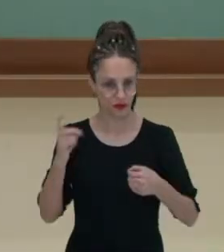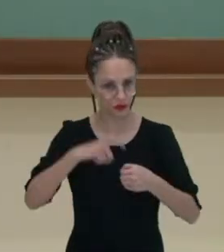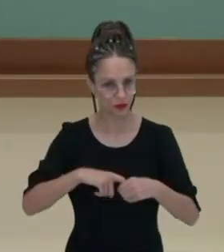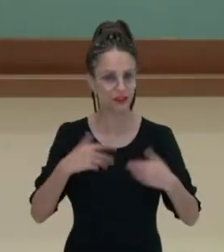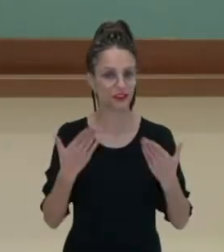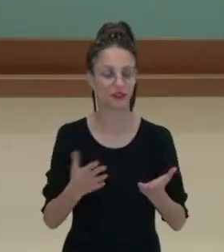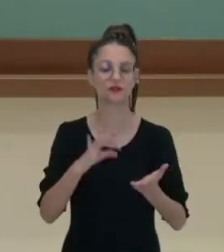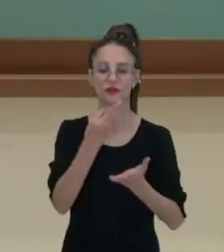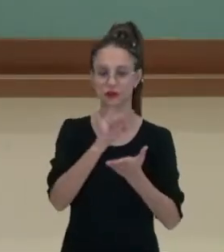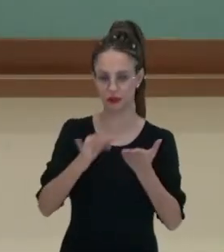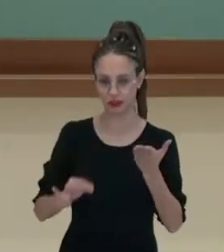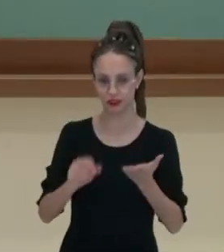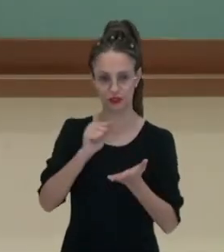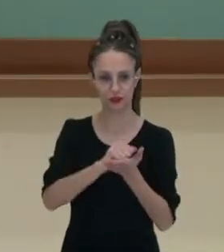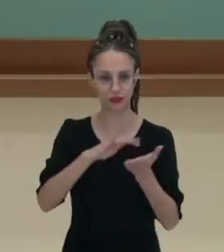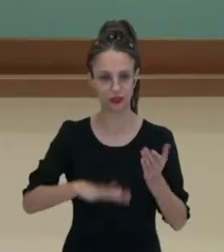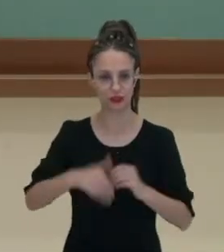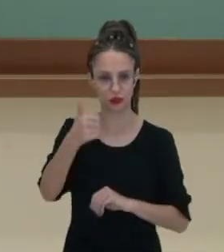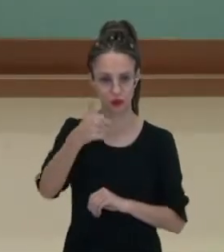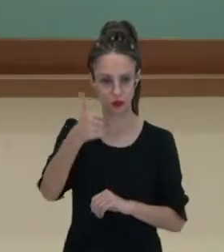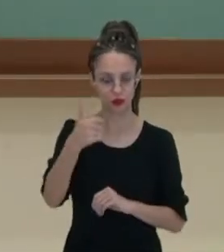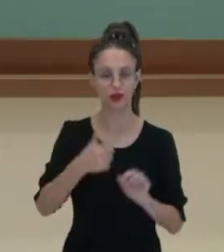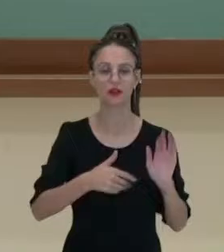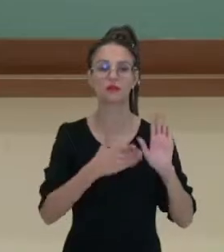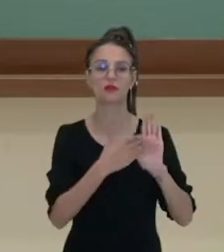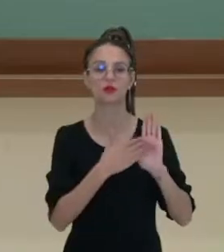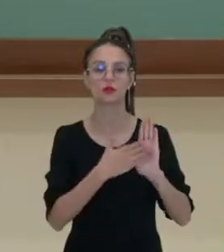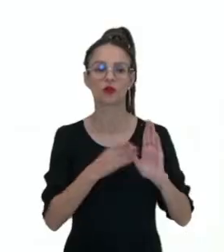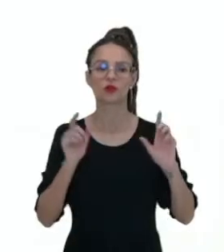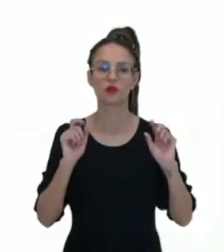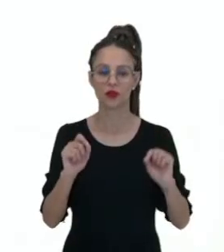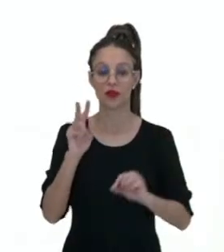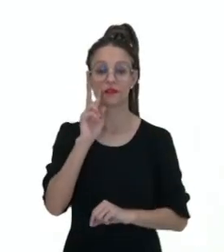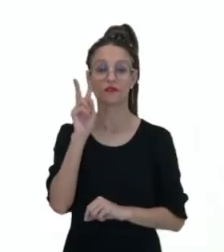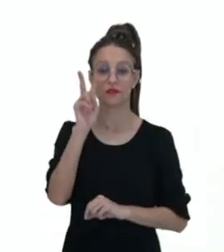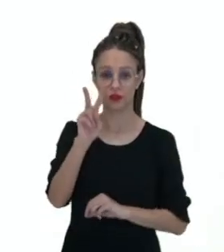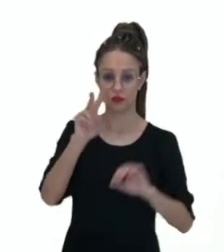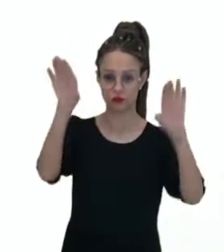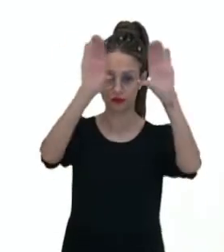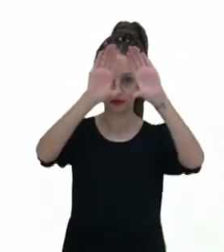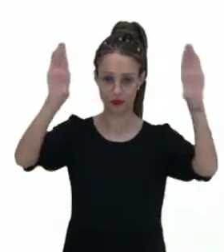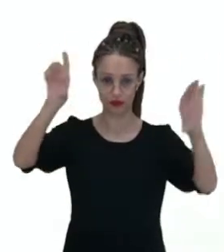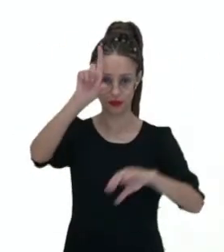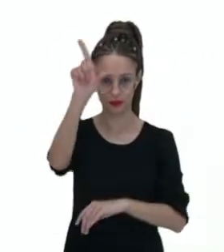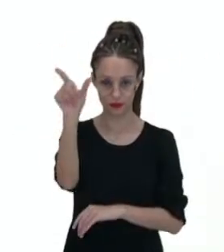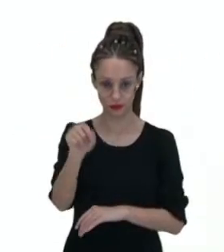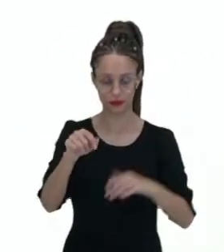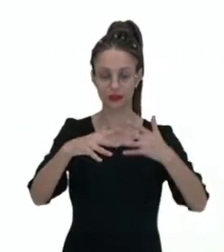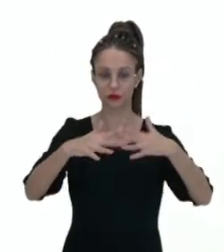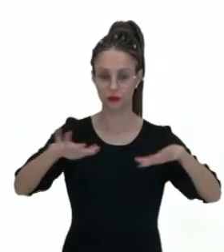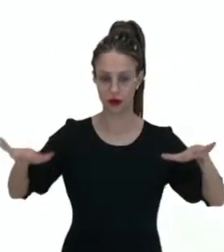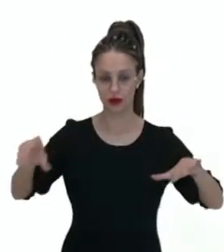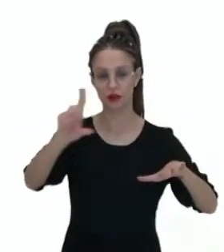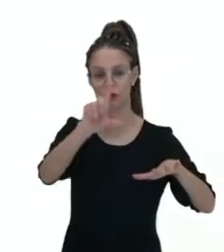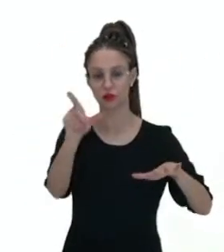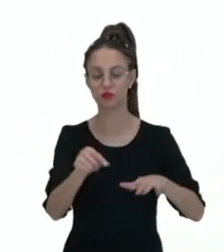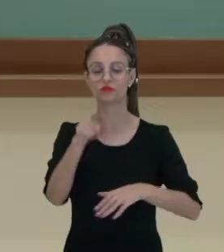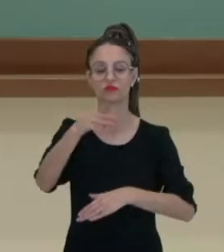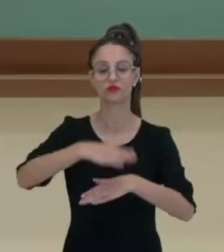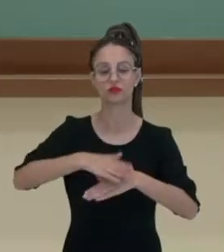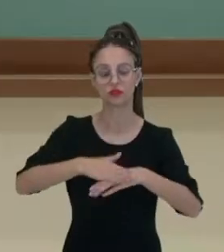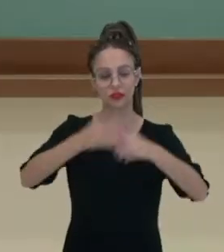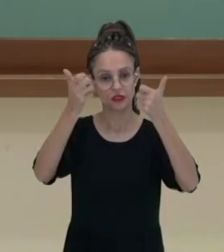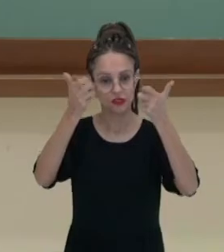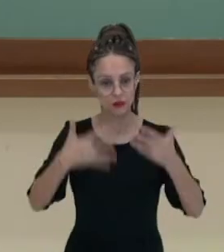Voltei. Vamos gabaritar a atividade 1, cuja proposta é viu uma lua no céu, viu outra lua no mar. Explique